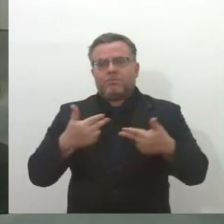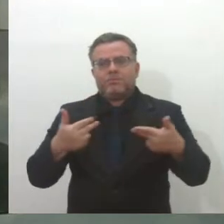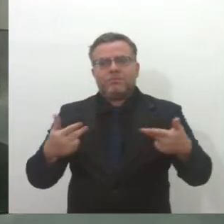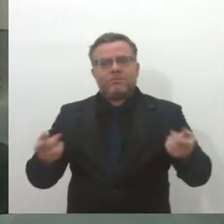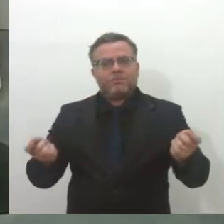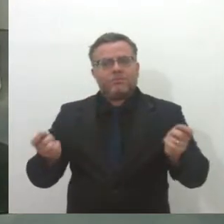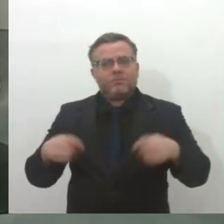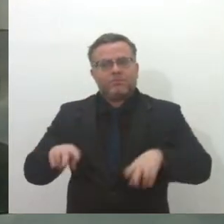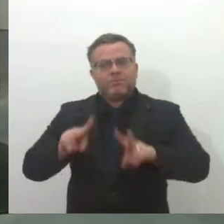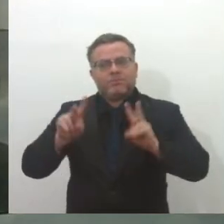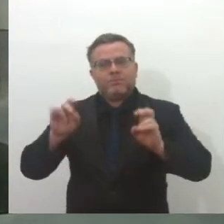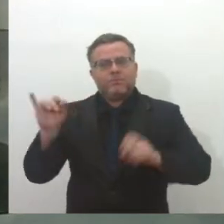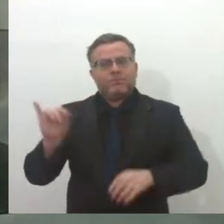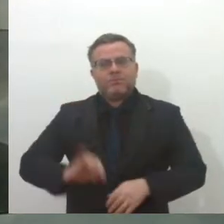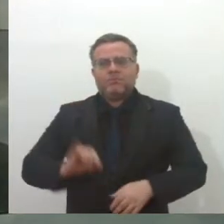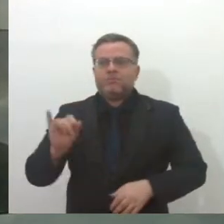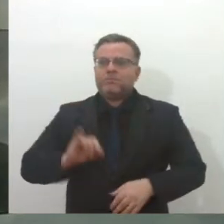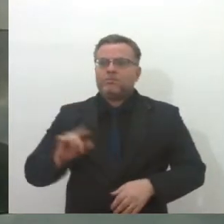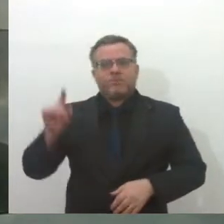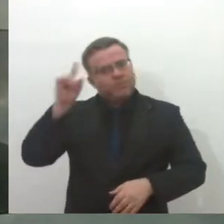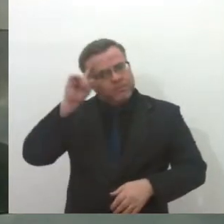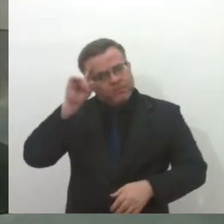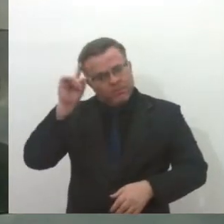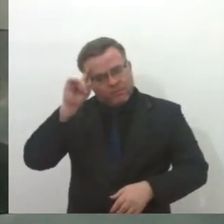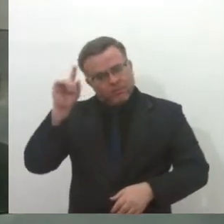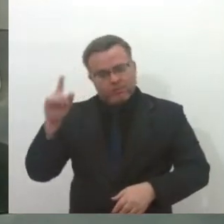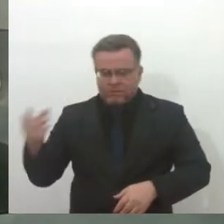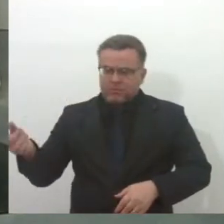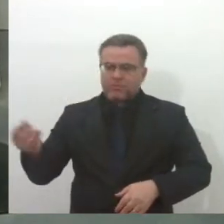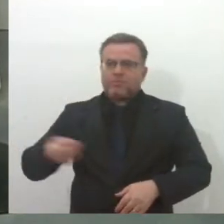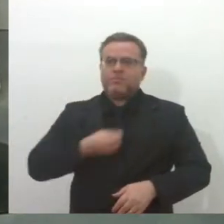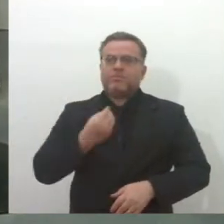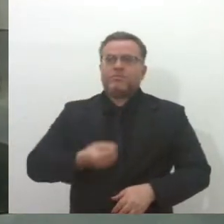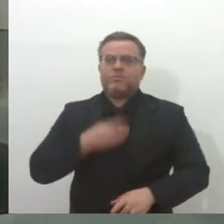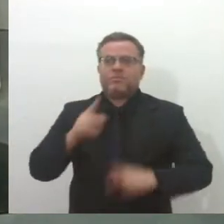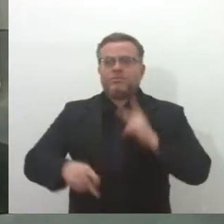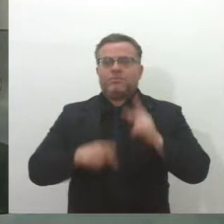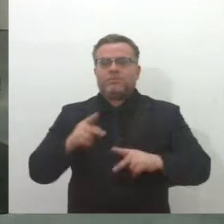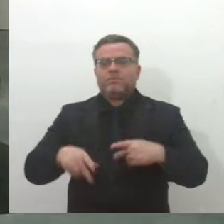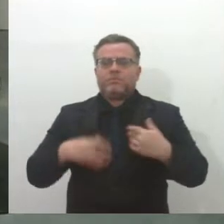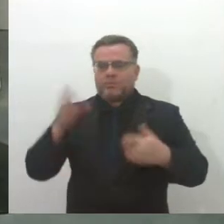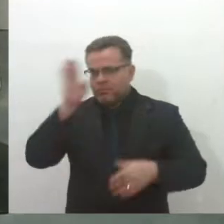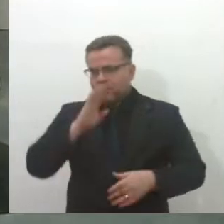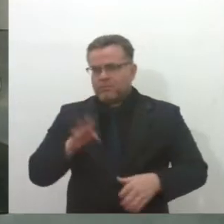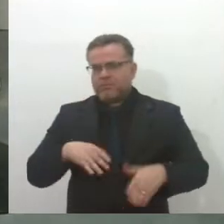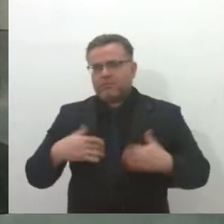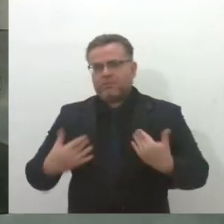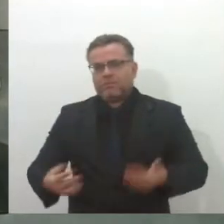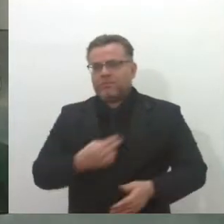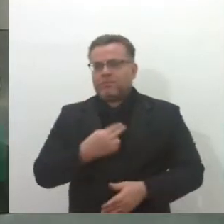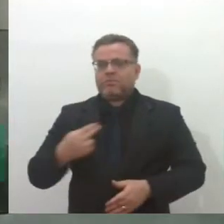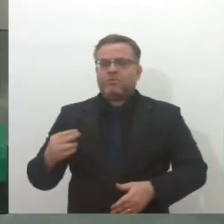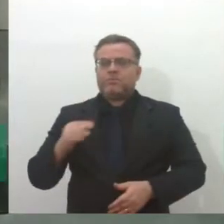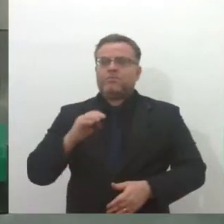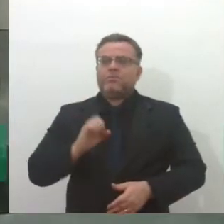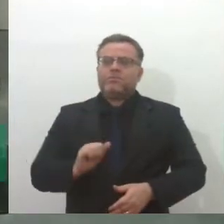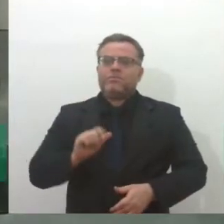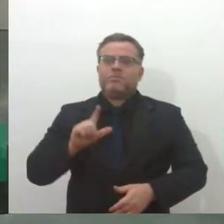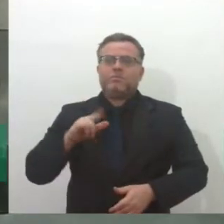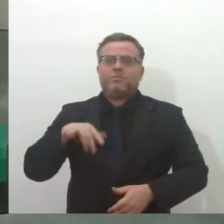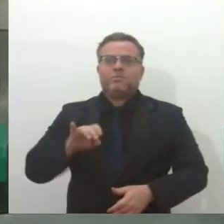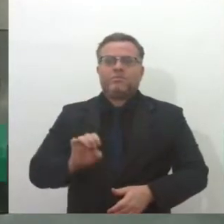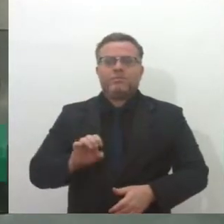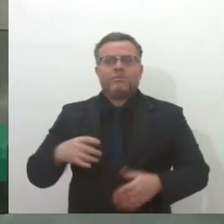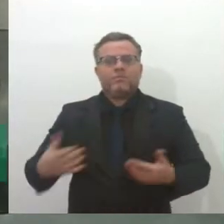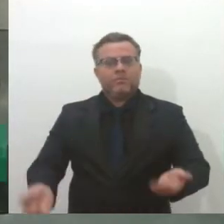fazem parte do dia a dia da população brasileira e sergipana. Eu sou Aline Braga e a partir de agora apresento o tema de